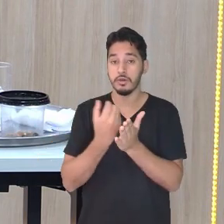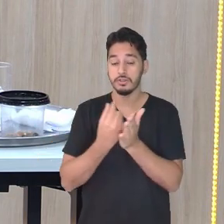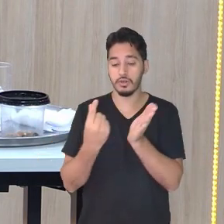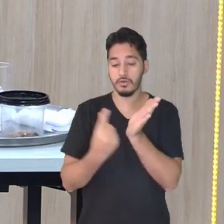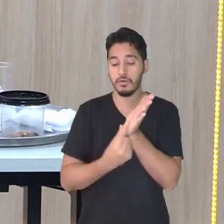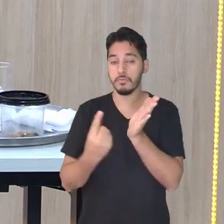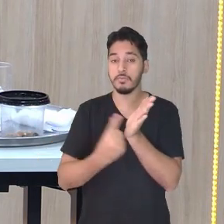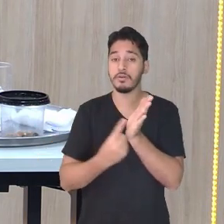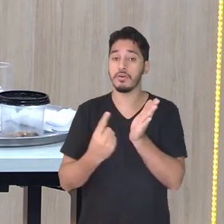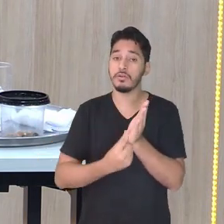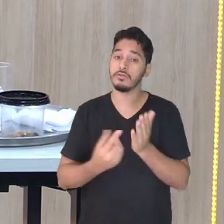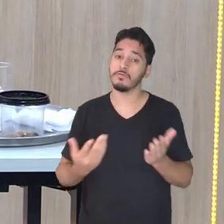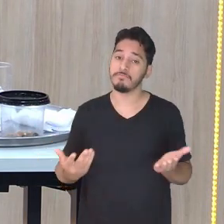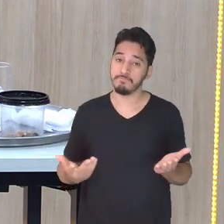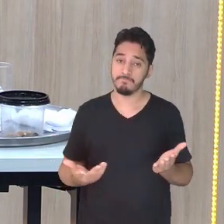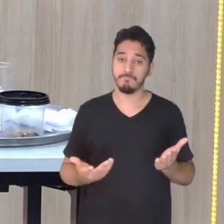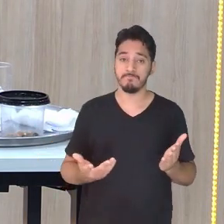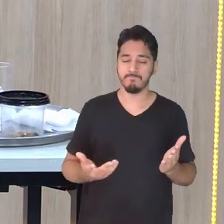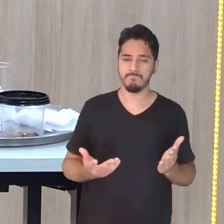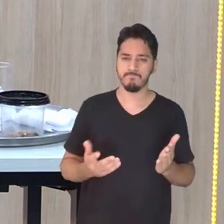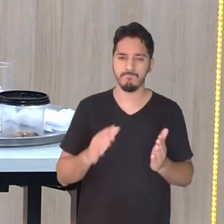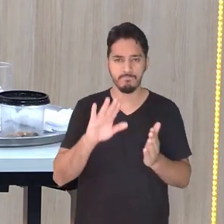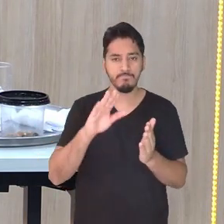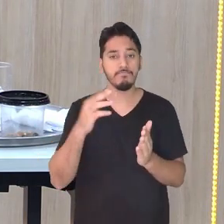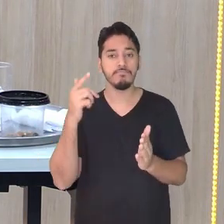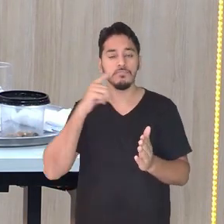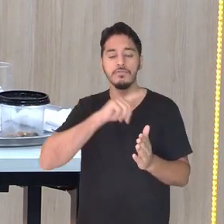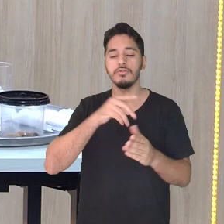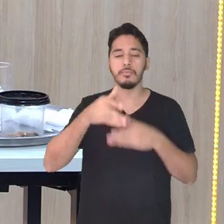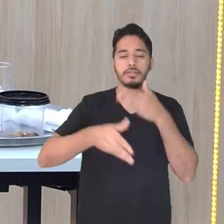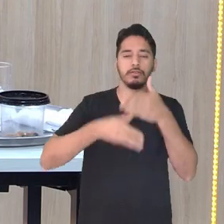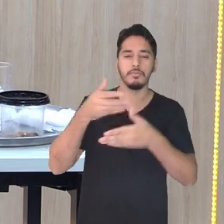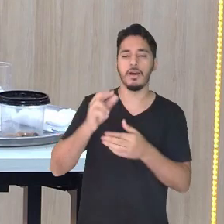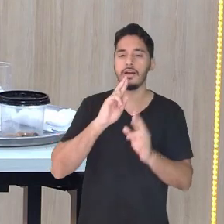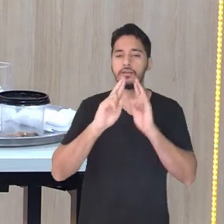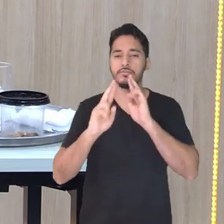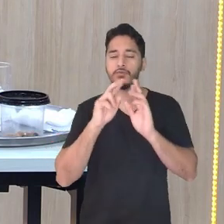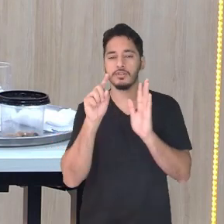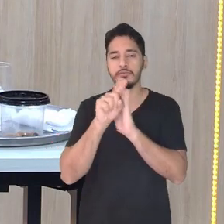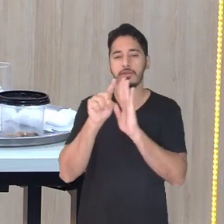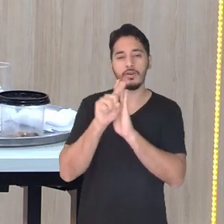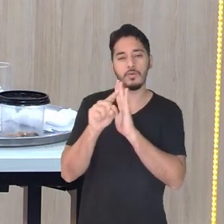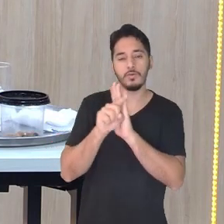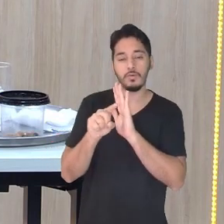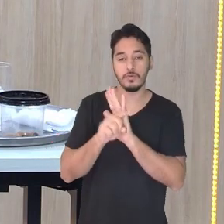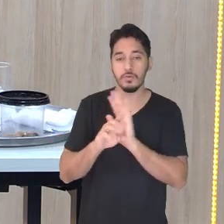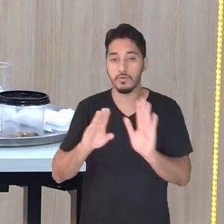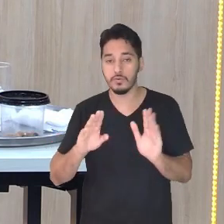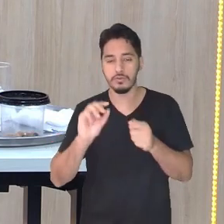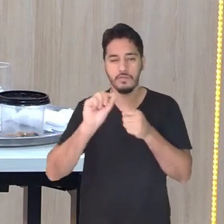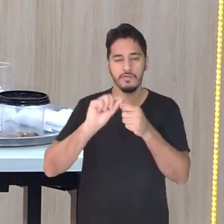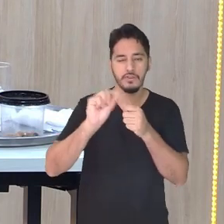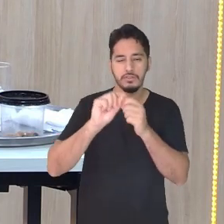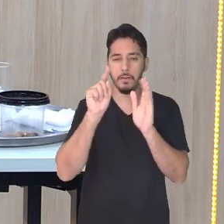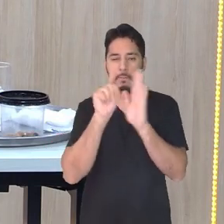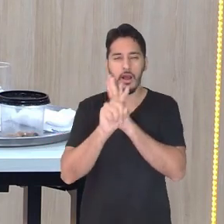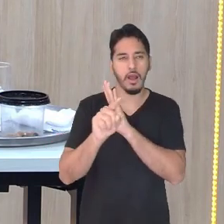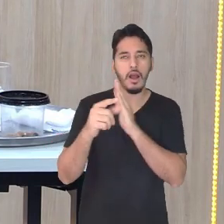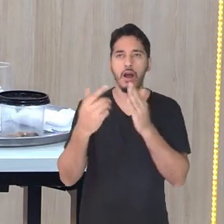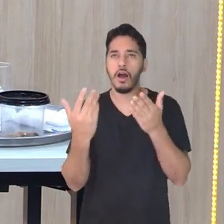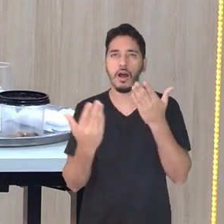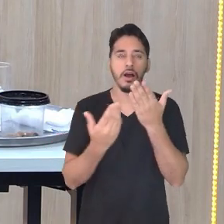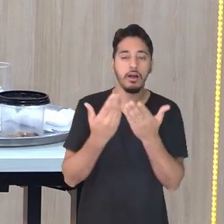o aplicativo e aí poder participar, respondendo questionamento, fazendo